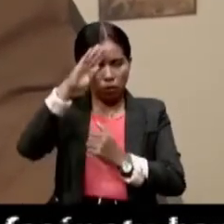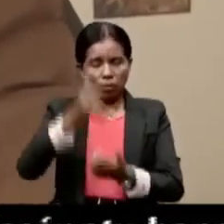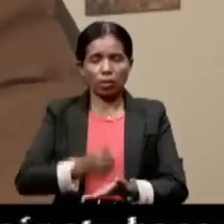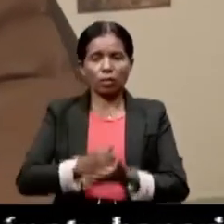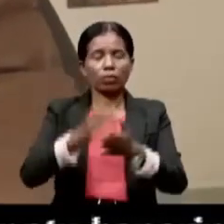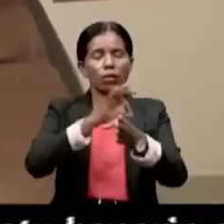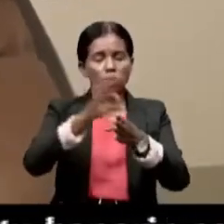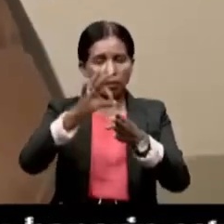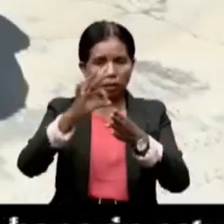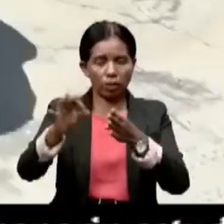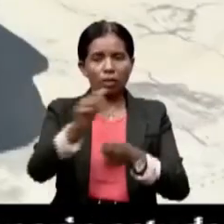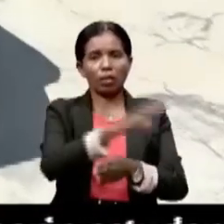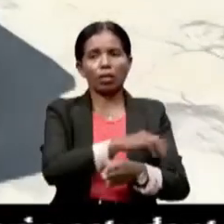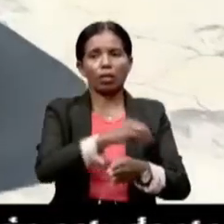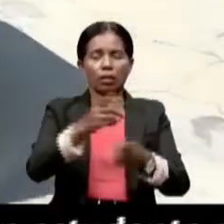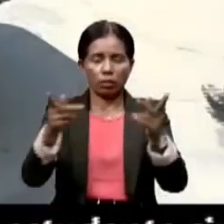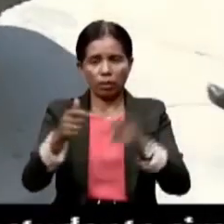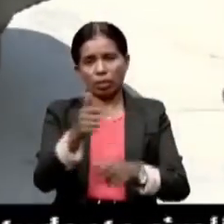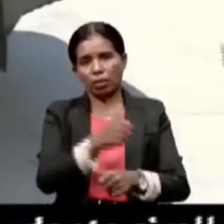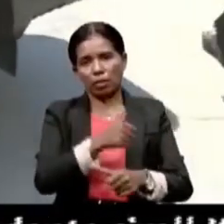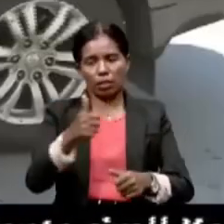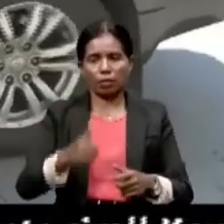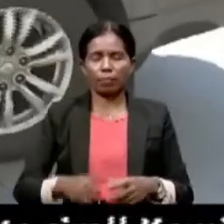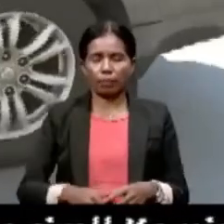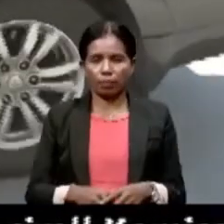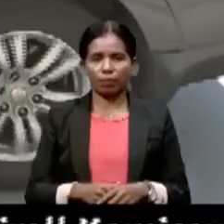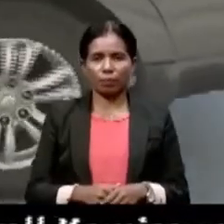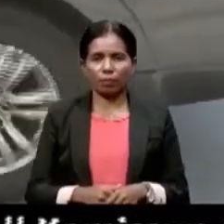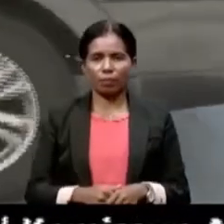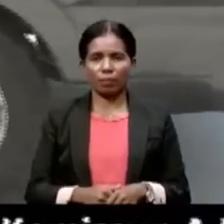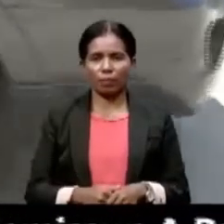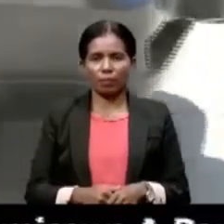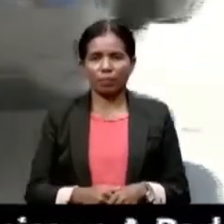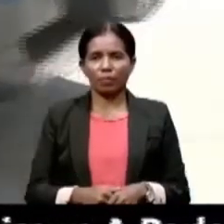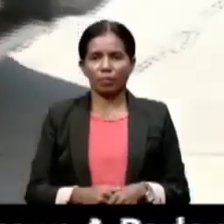formação para analfabeto Sira, no área Seluk-Seluktan. Desde Romário, Adércio Menes, Gimeno.